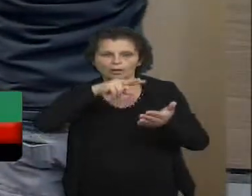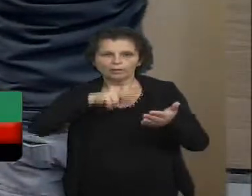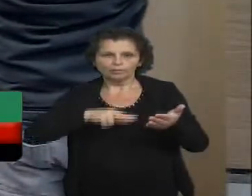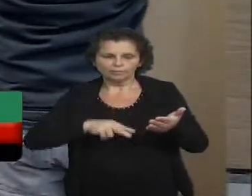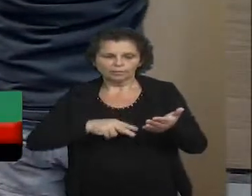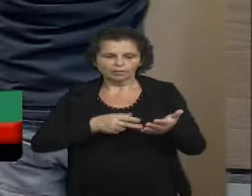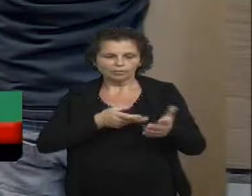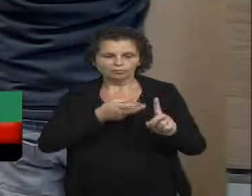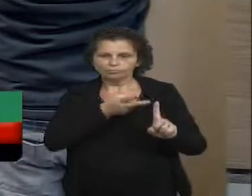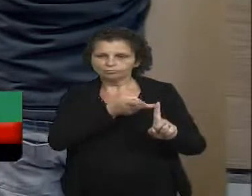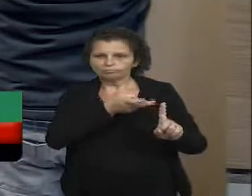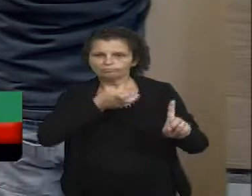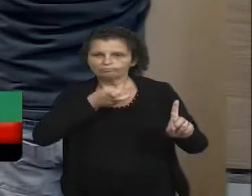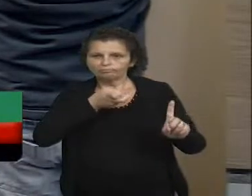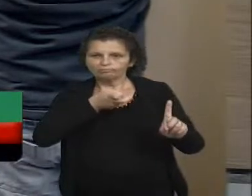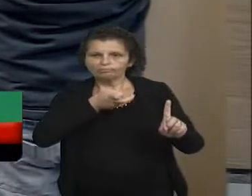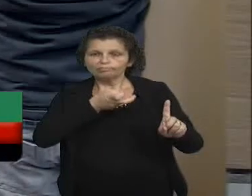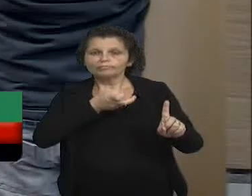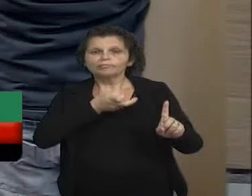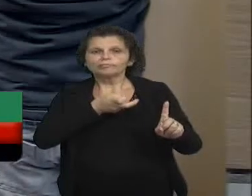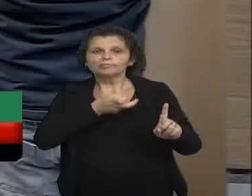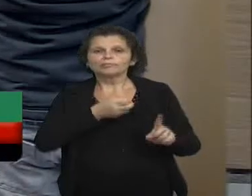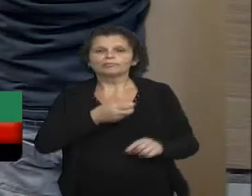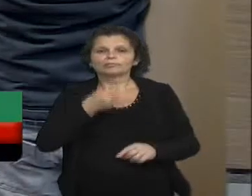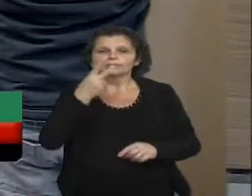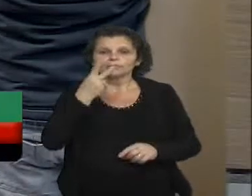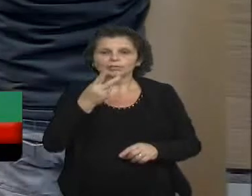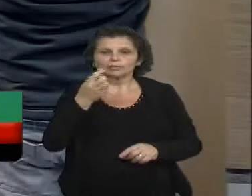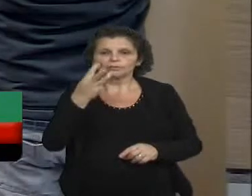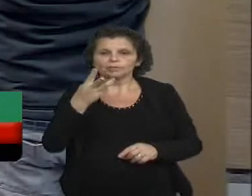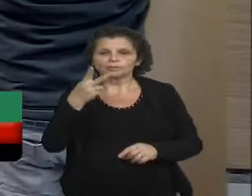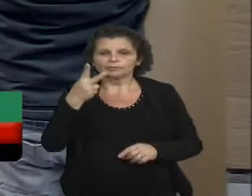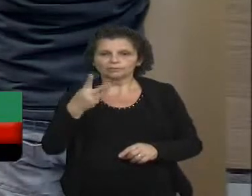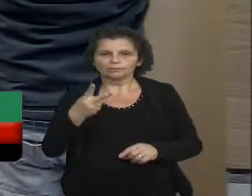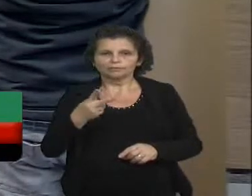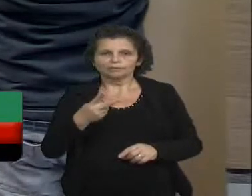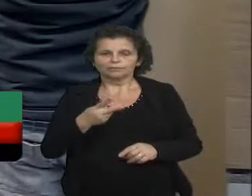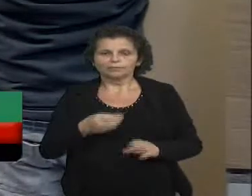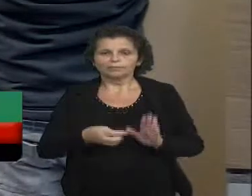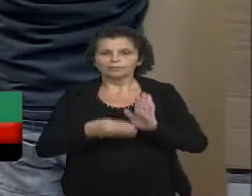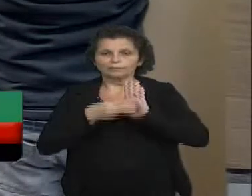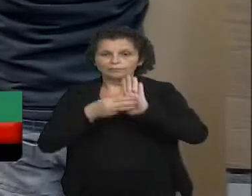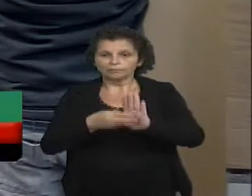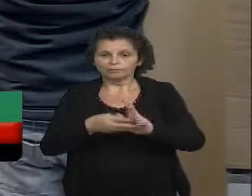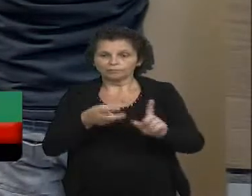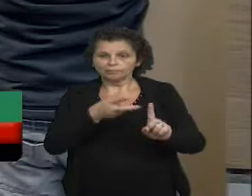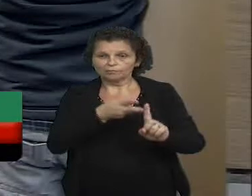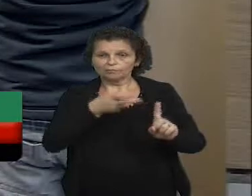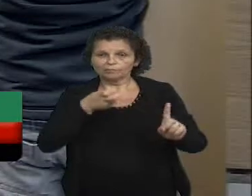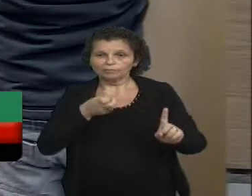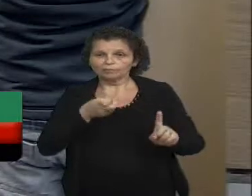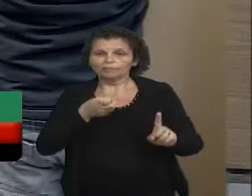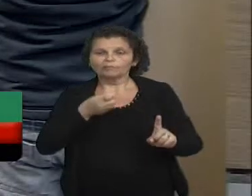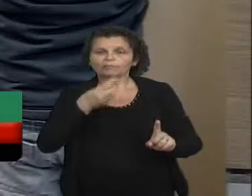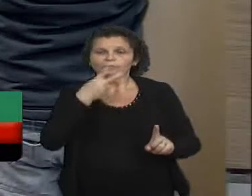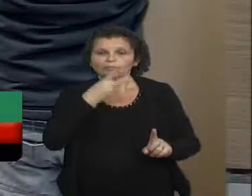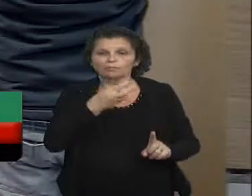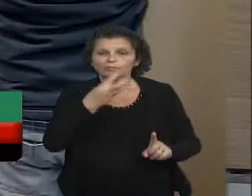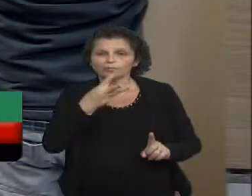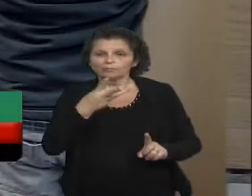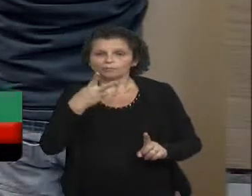de reconhecimento 232. Moção de reconhecimento número 232